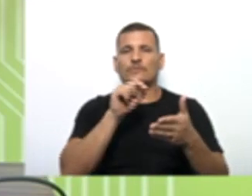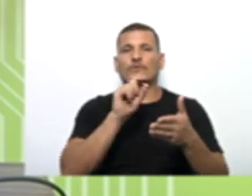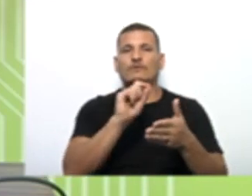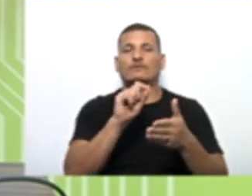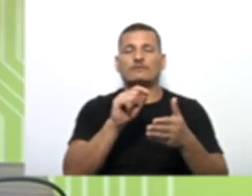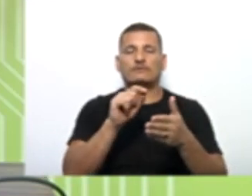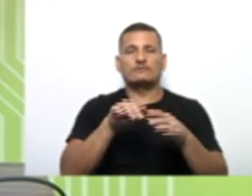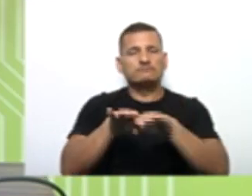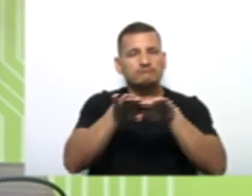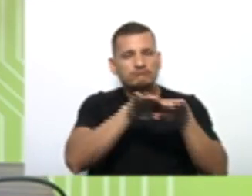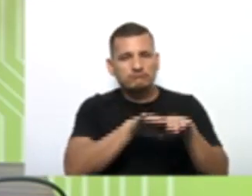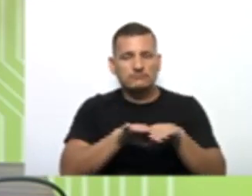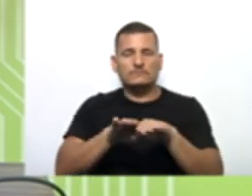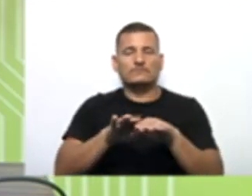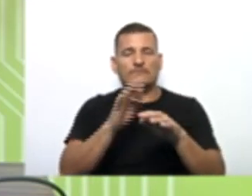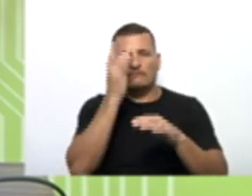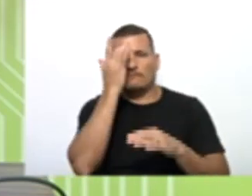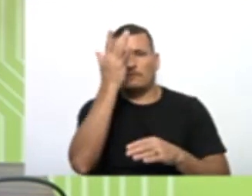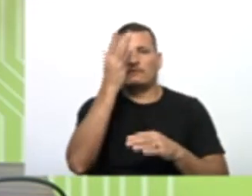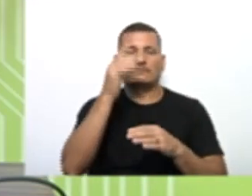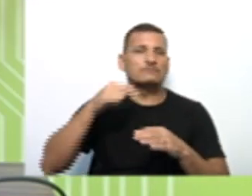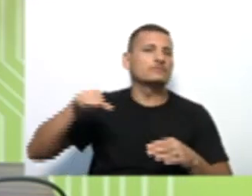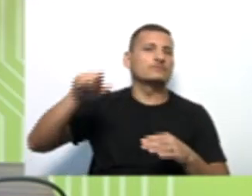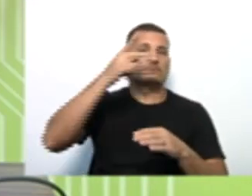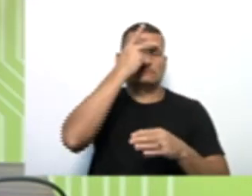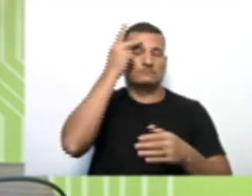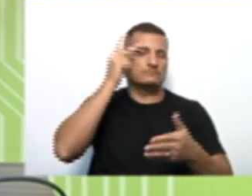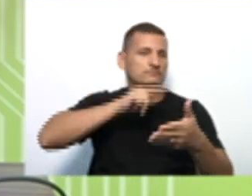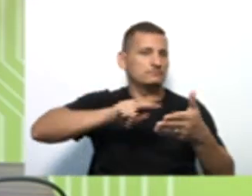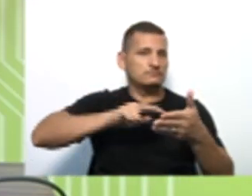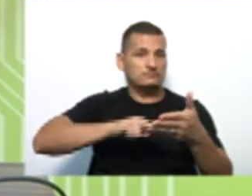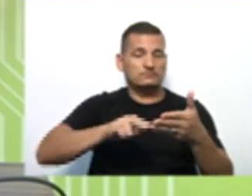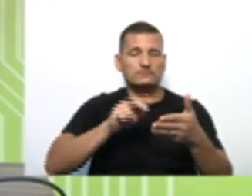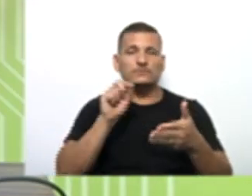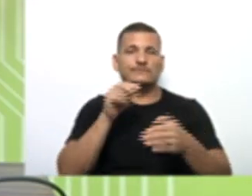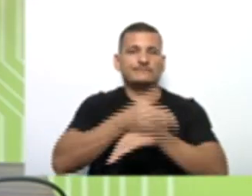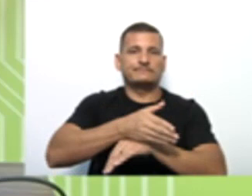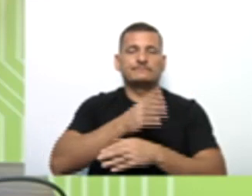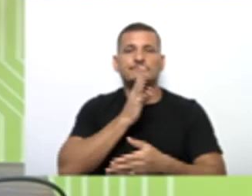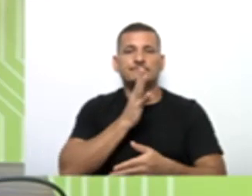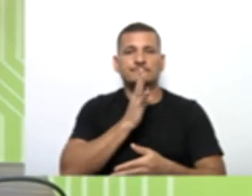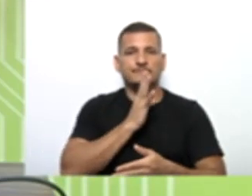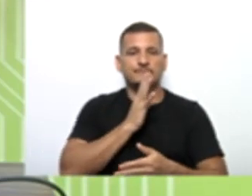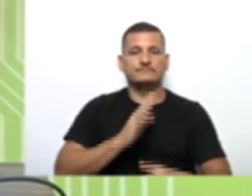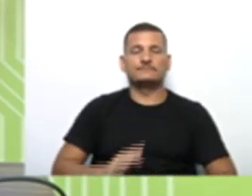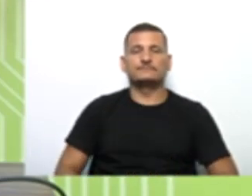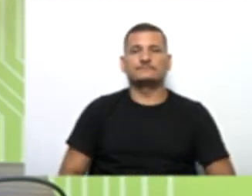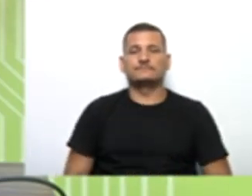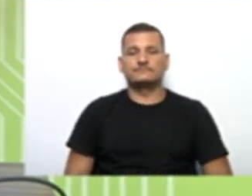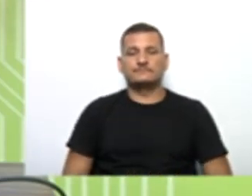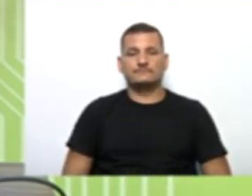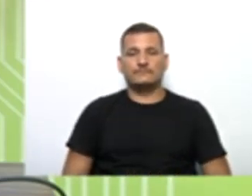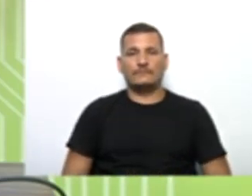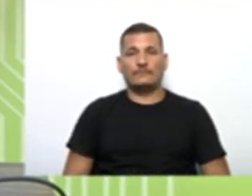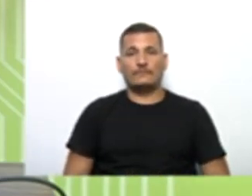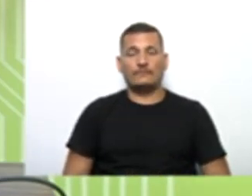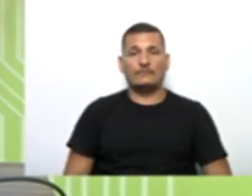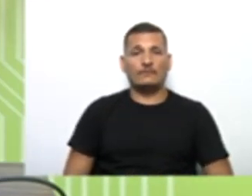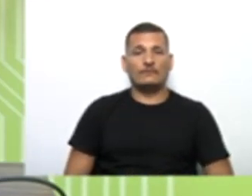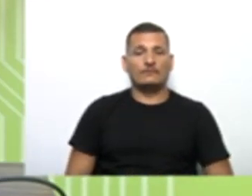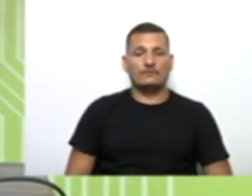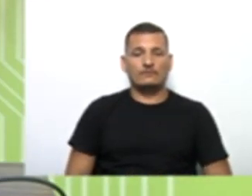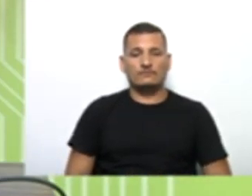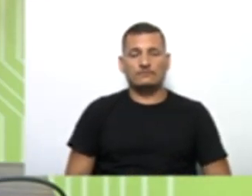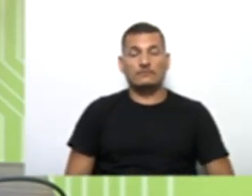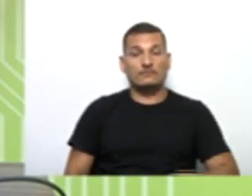que facilite a minha leitura, facilite meu acesso ao conhecimento. E a nossa atividade era uma